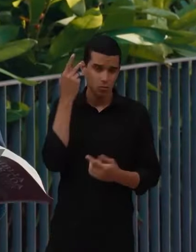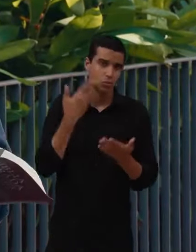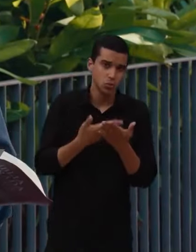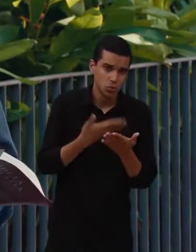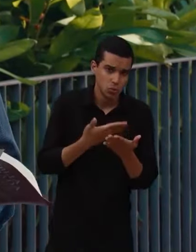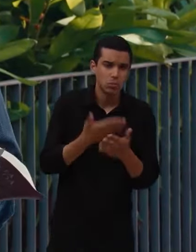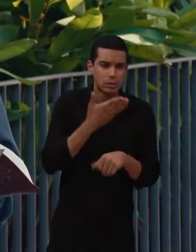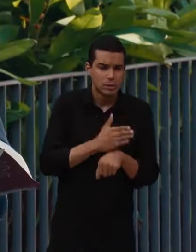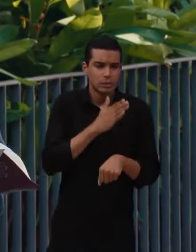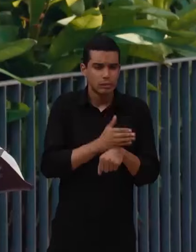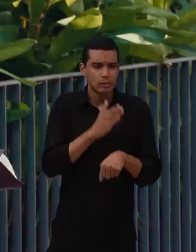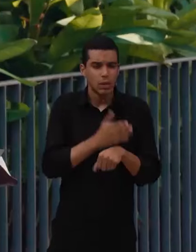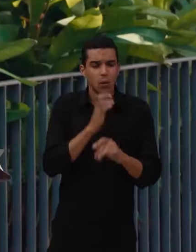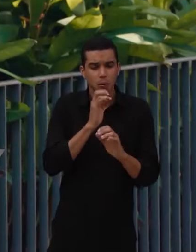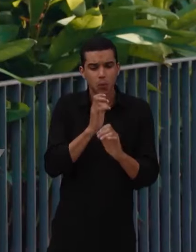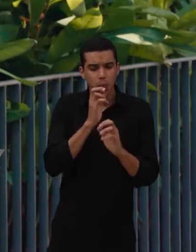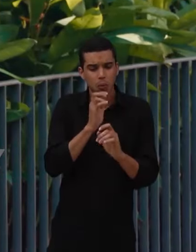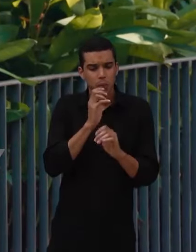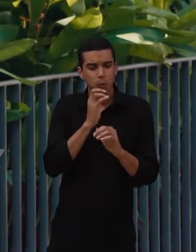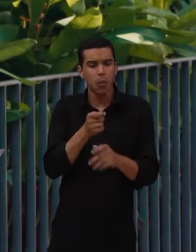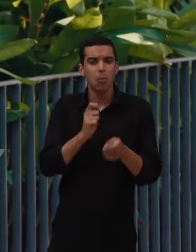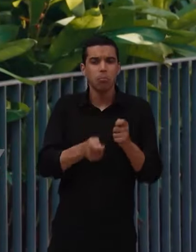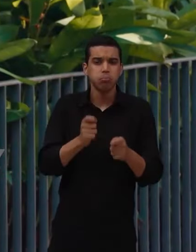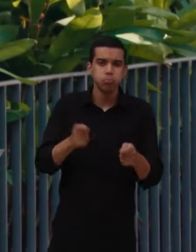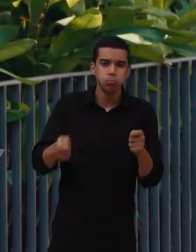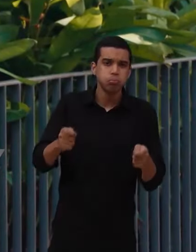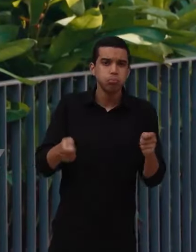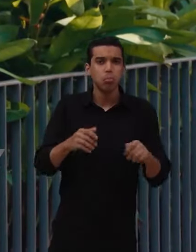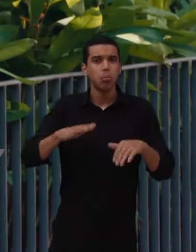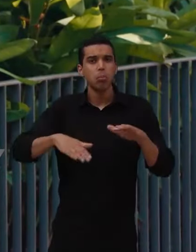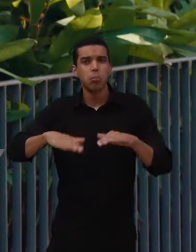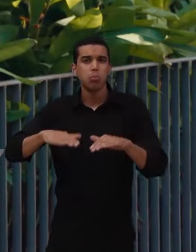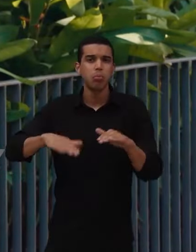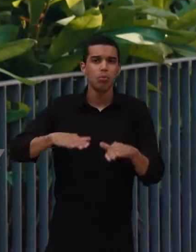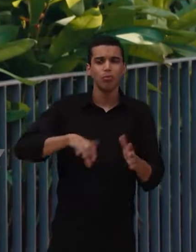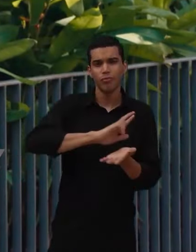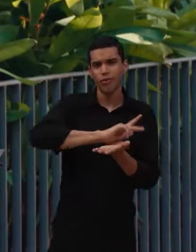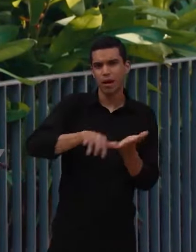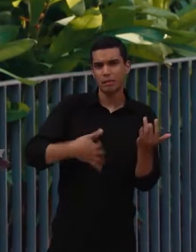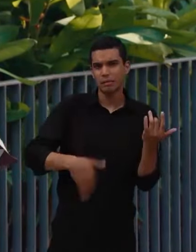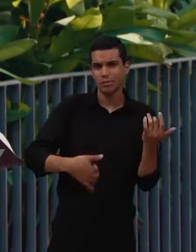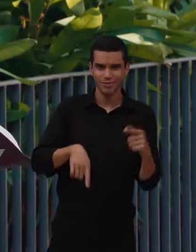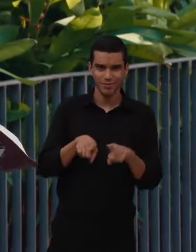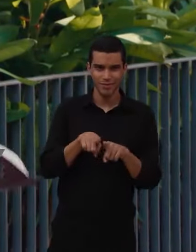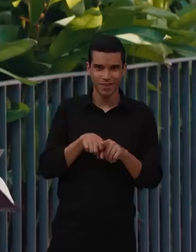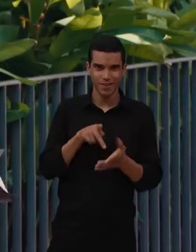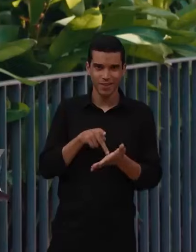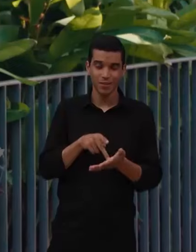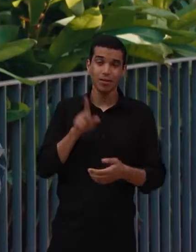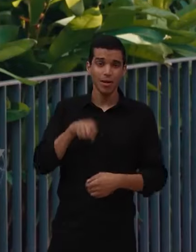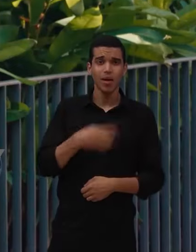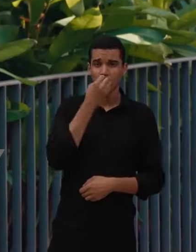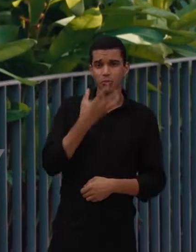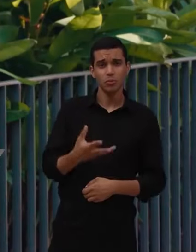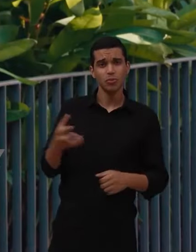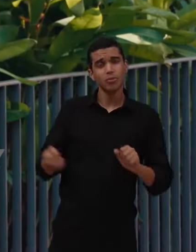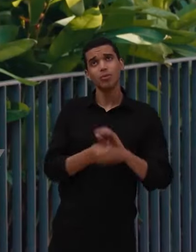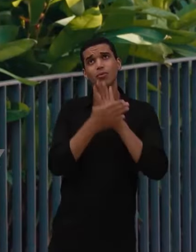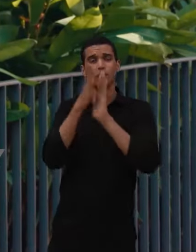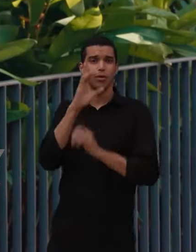instrumentos, louvando, instrumento de sopro, de percussão, e isso é de bênção para